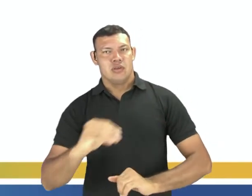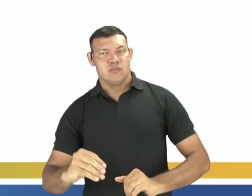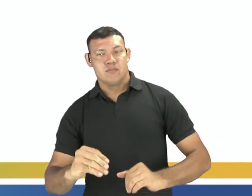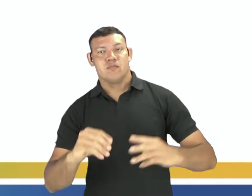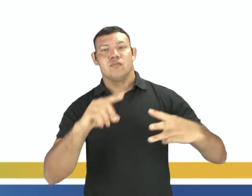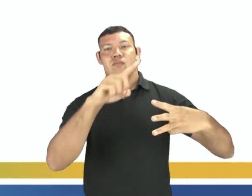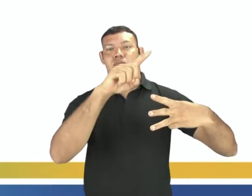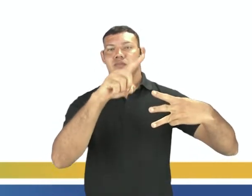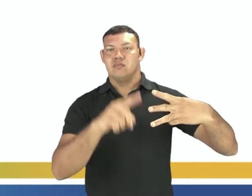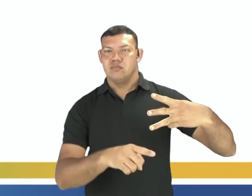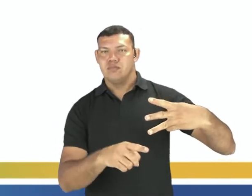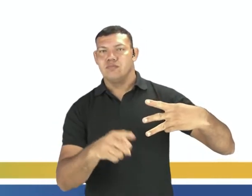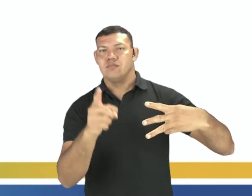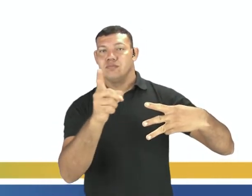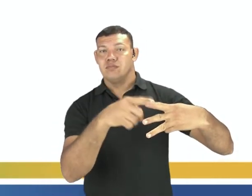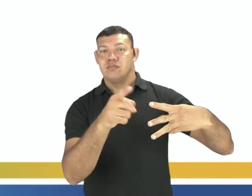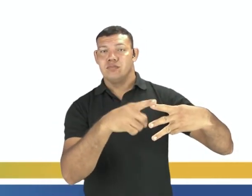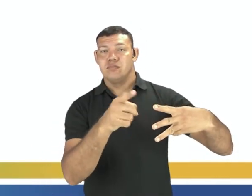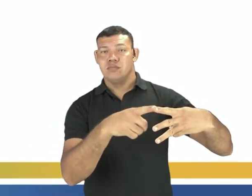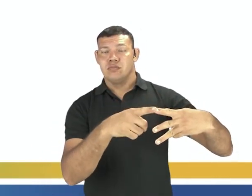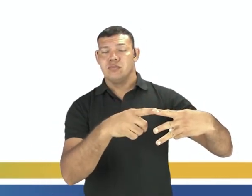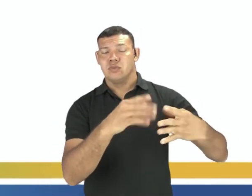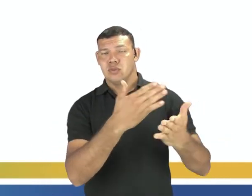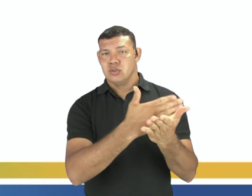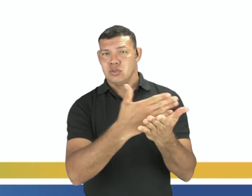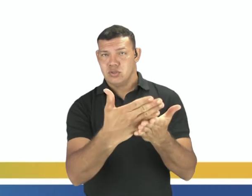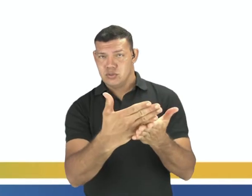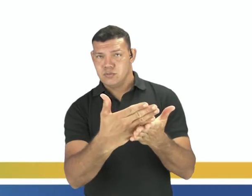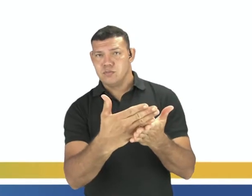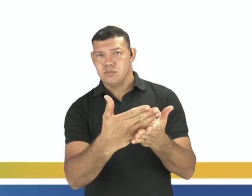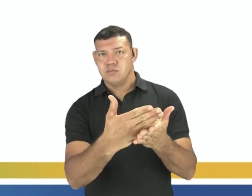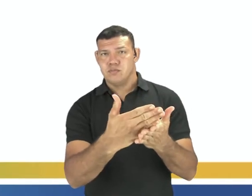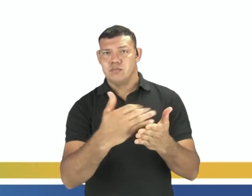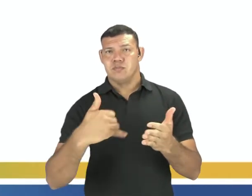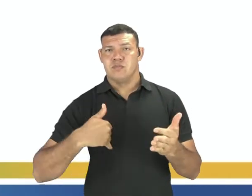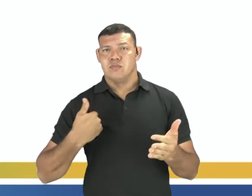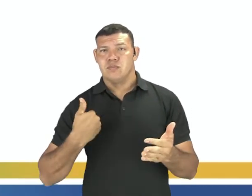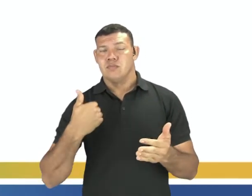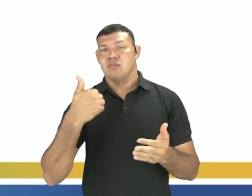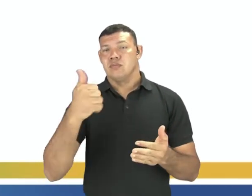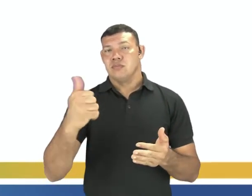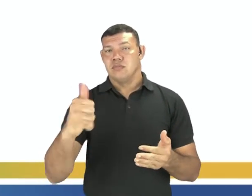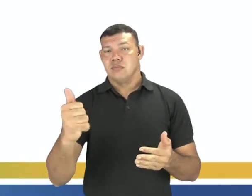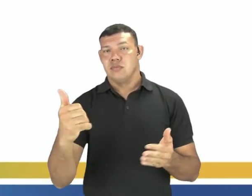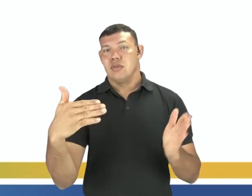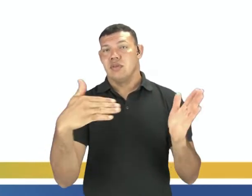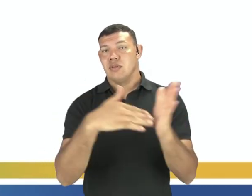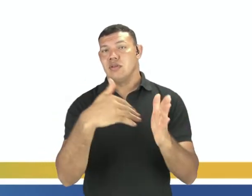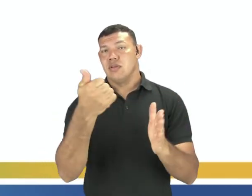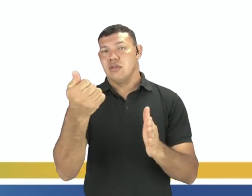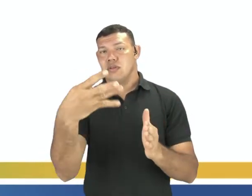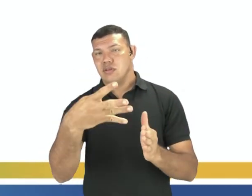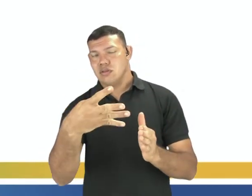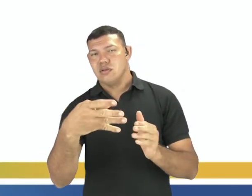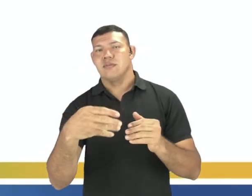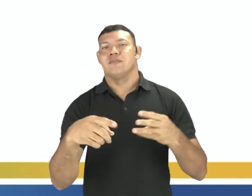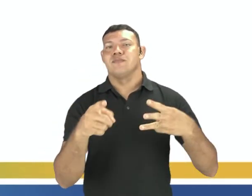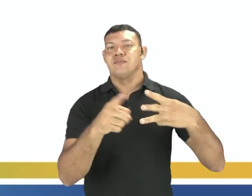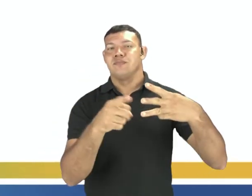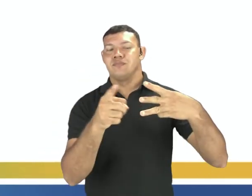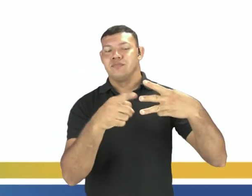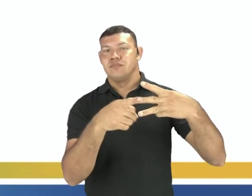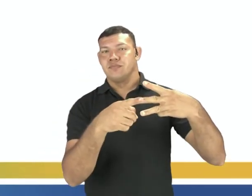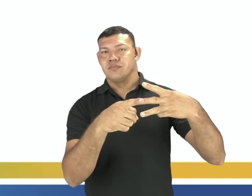divide em 3 subfases. Início da adolescência, que é dos 11 anos aos 14.